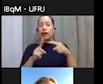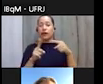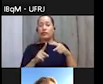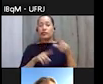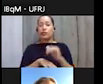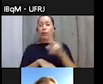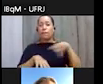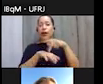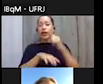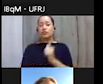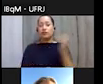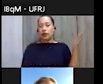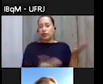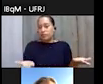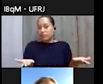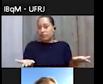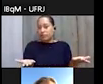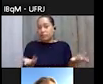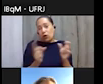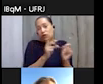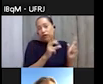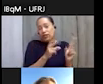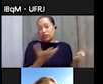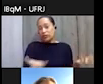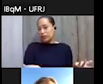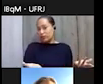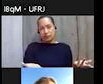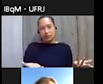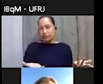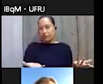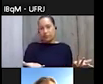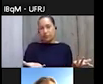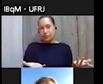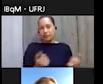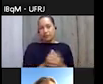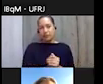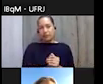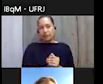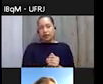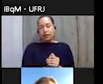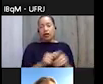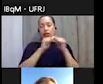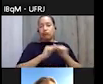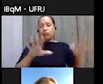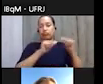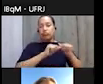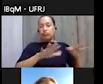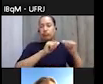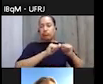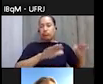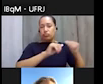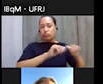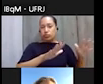tendo sido dito que foi comercializado e comprado pelo museu na Alemanha. A distribuição